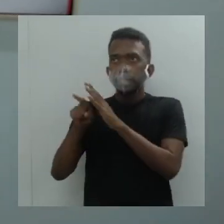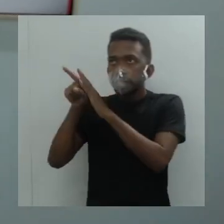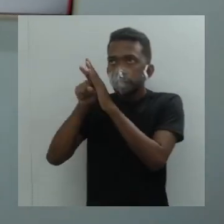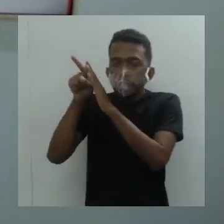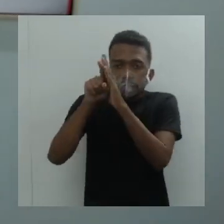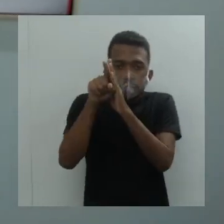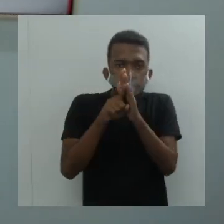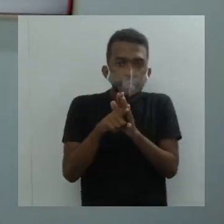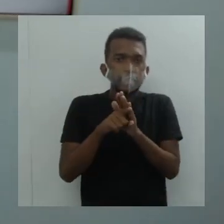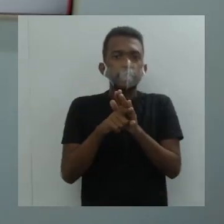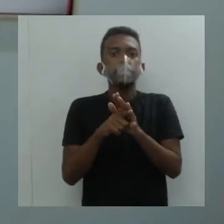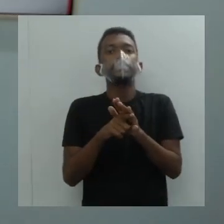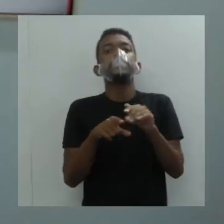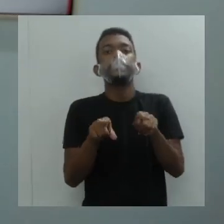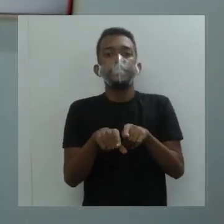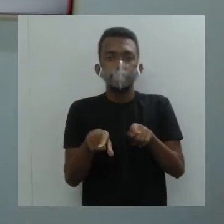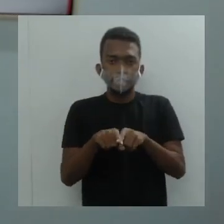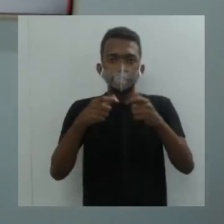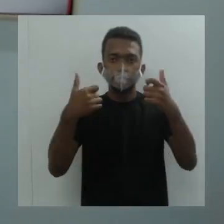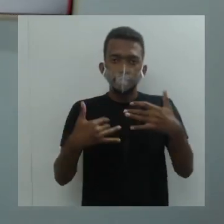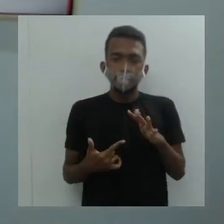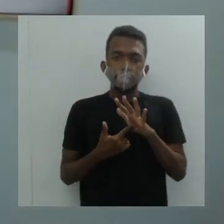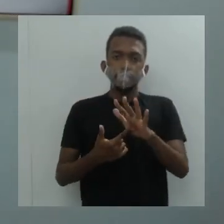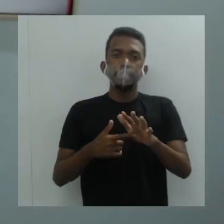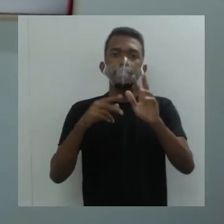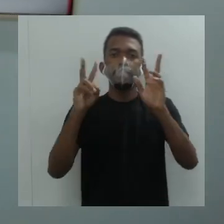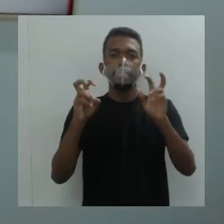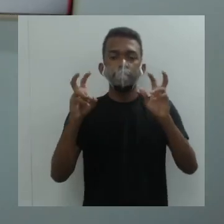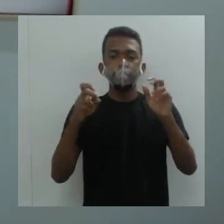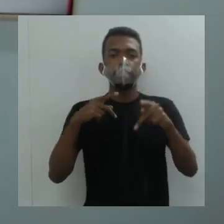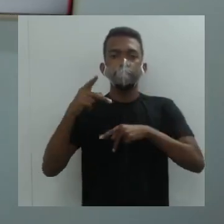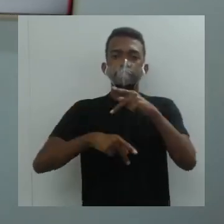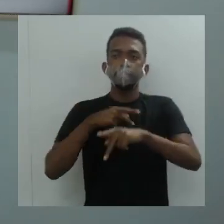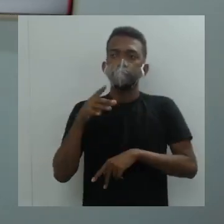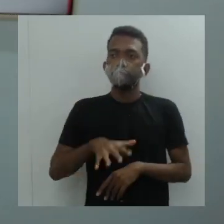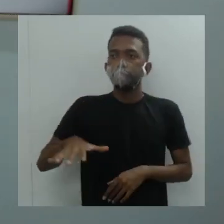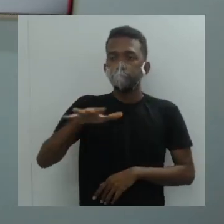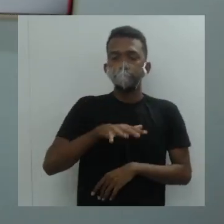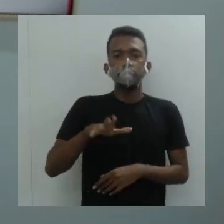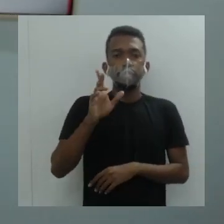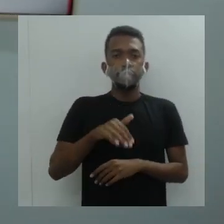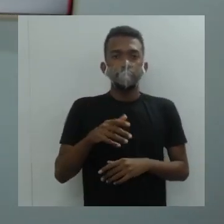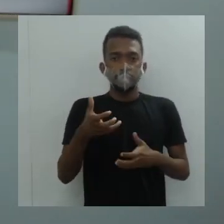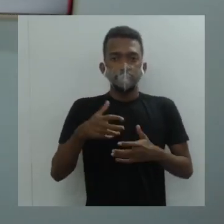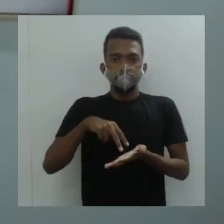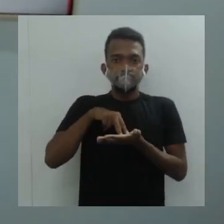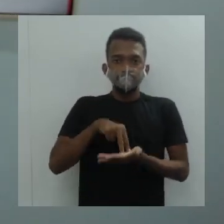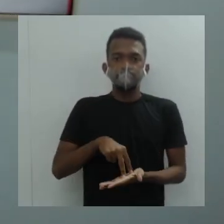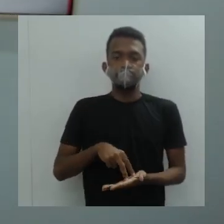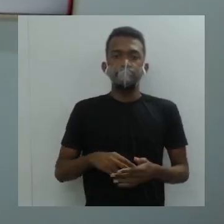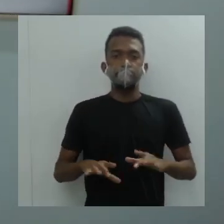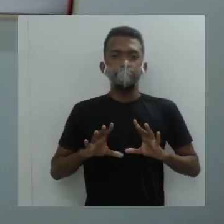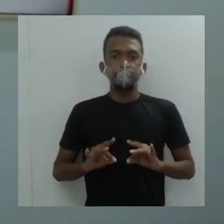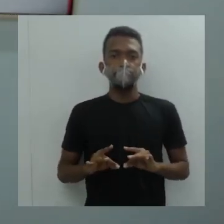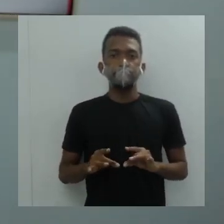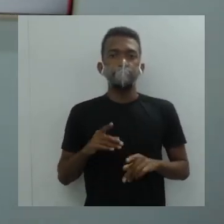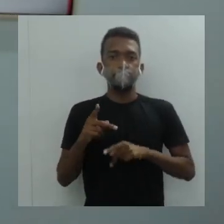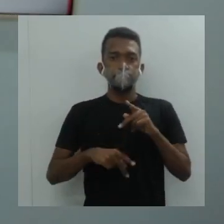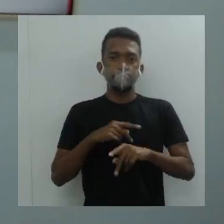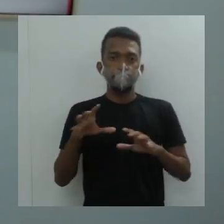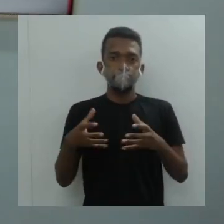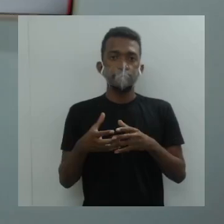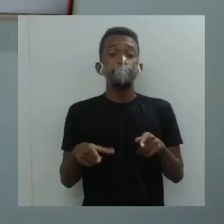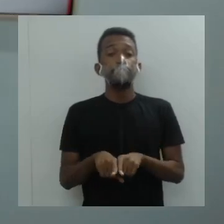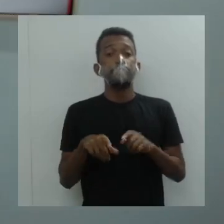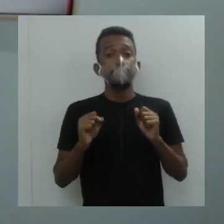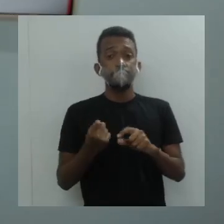trazer para essa questão da população, da sua fixação da população. A gente também pode